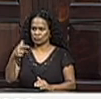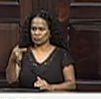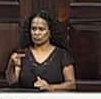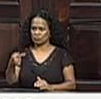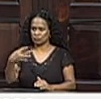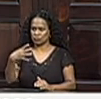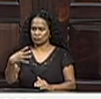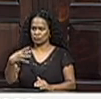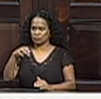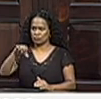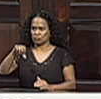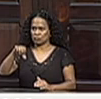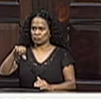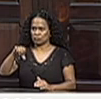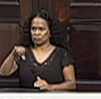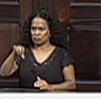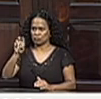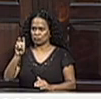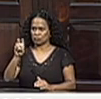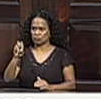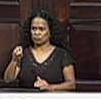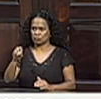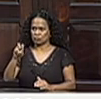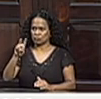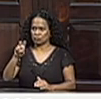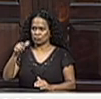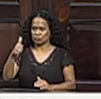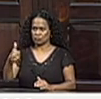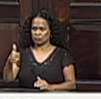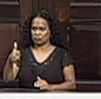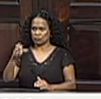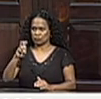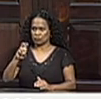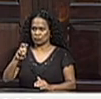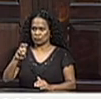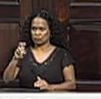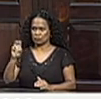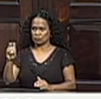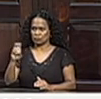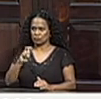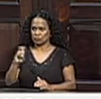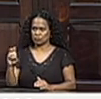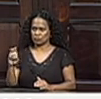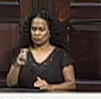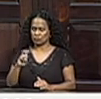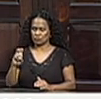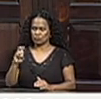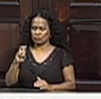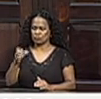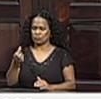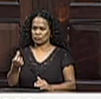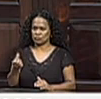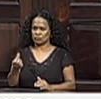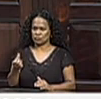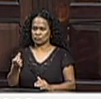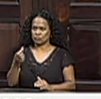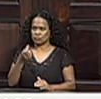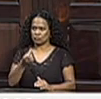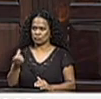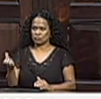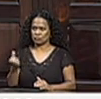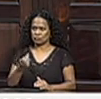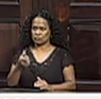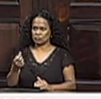47, 49, 50, 51, 55, 56,